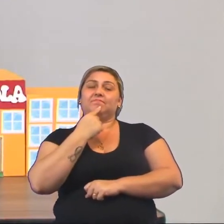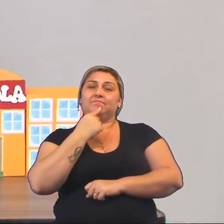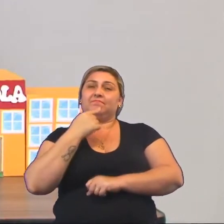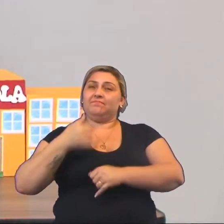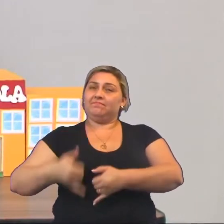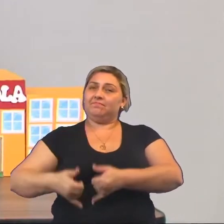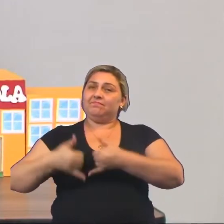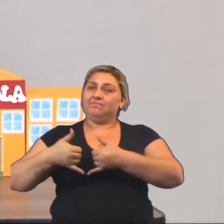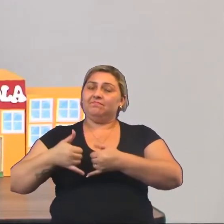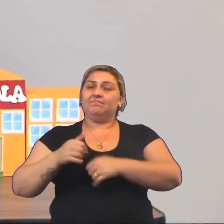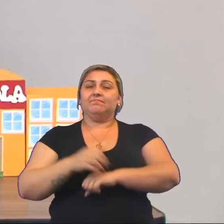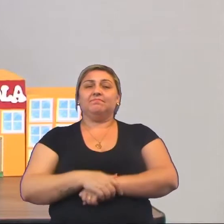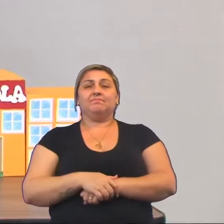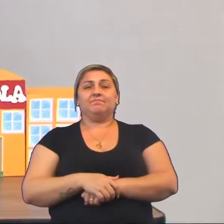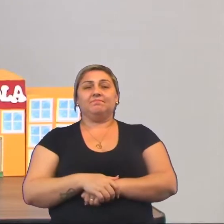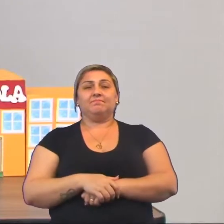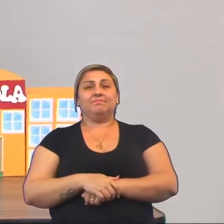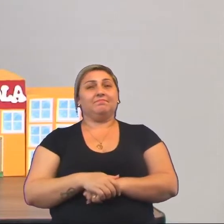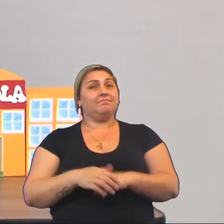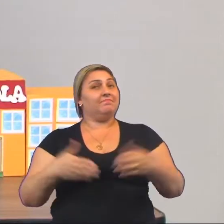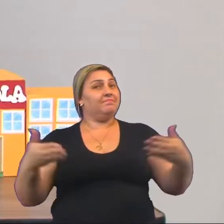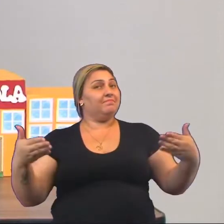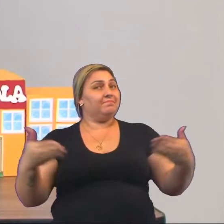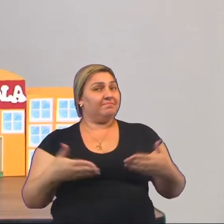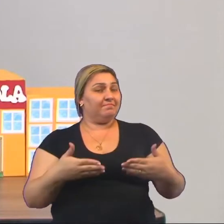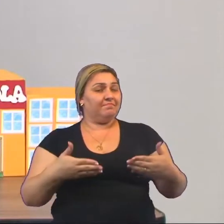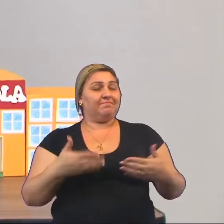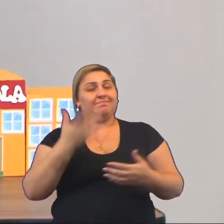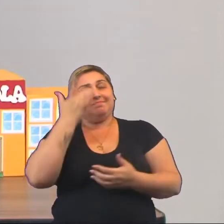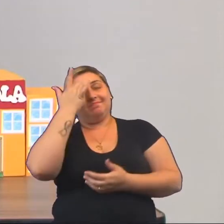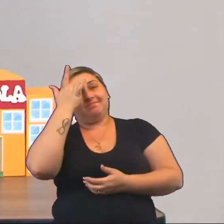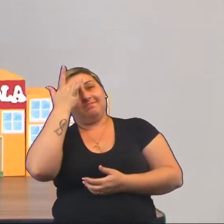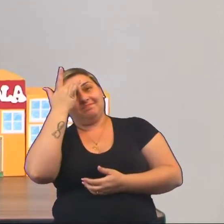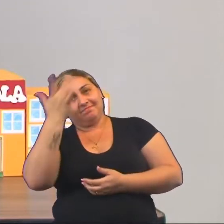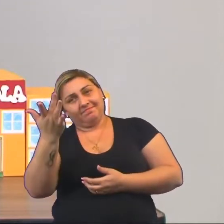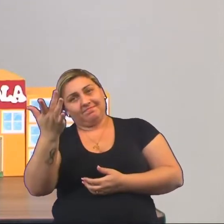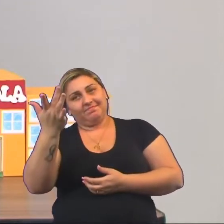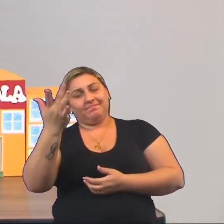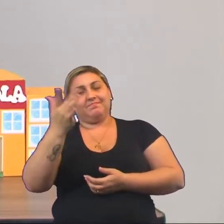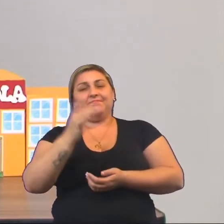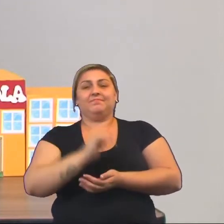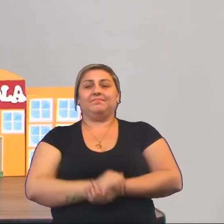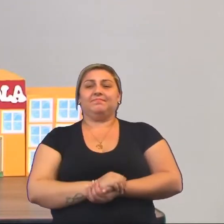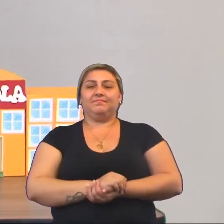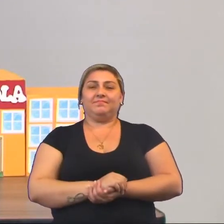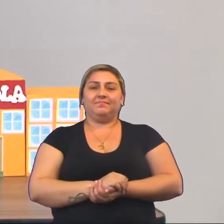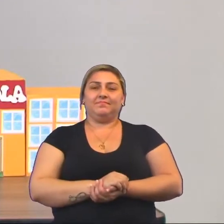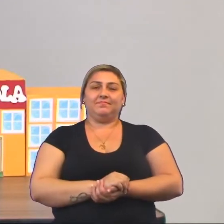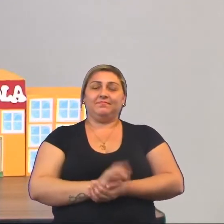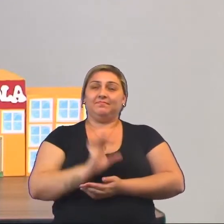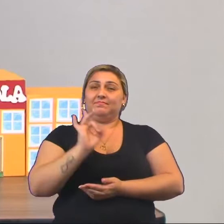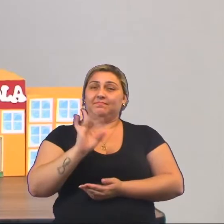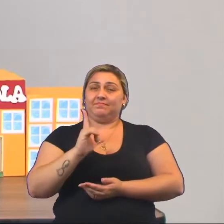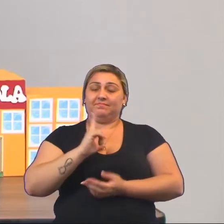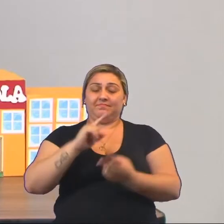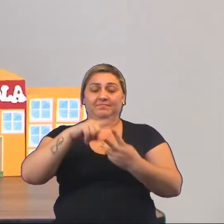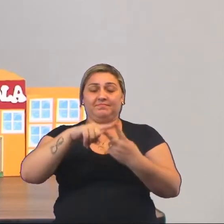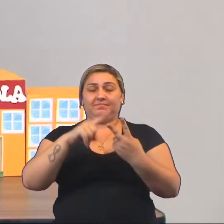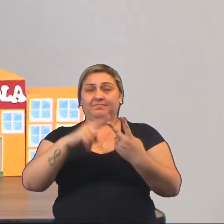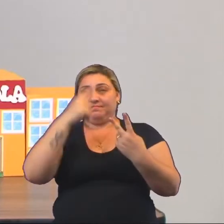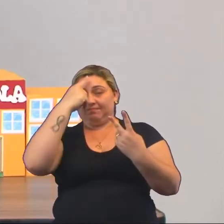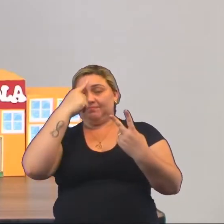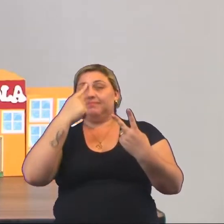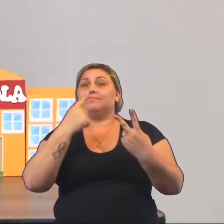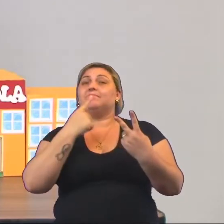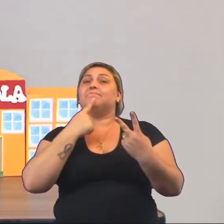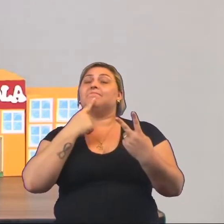aniversário e aniversário. E agora está muito fácil, não é mesmo, crianças? Só tem duas